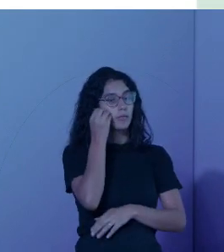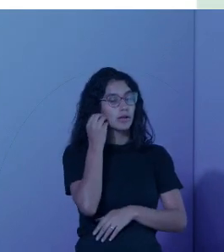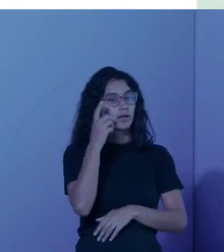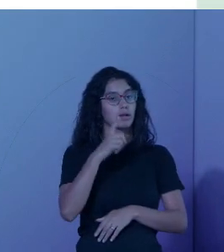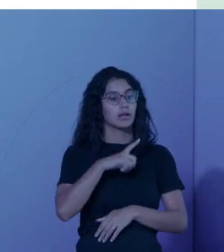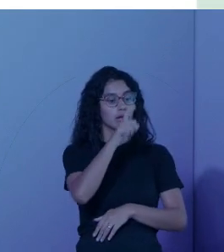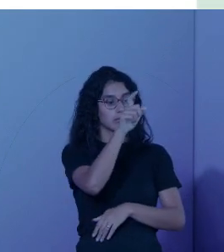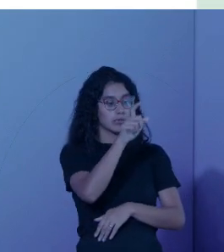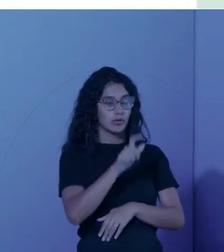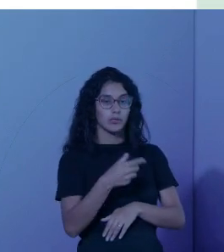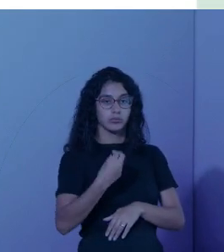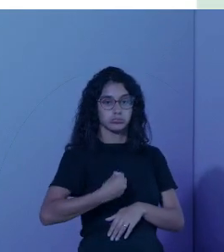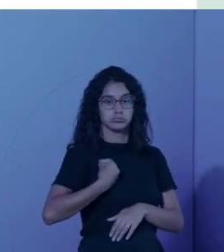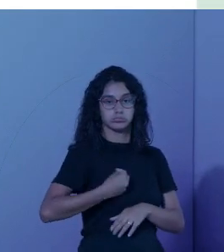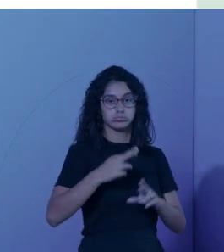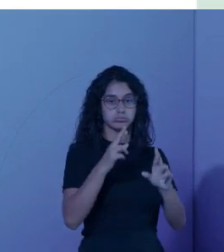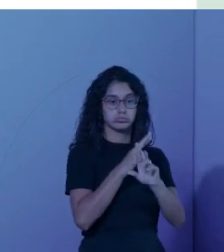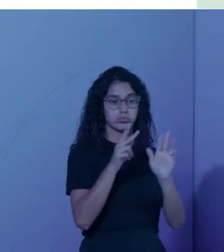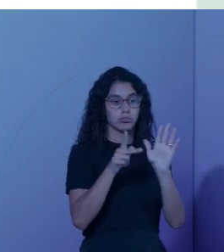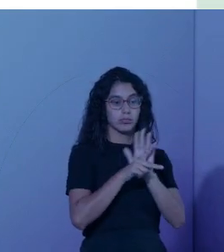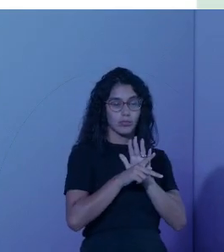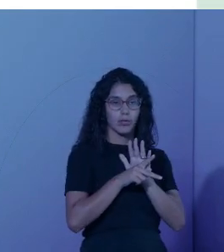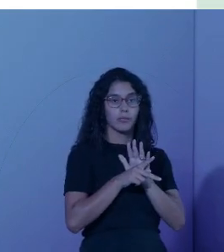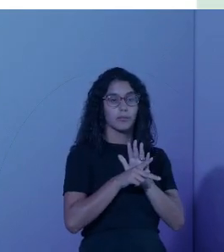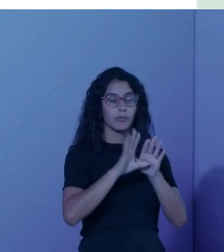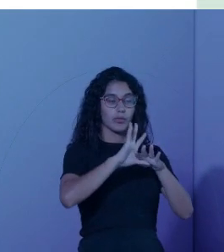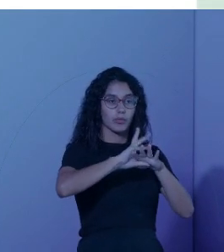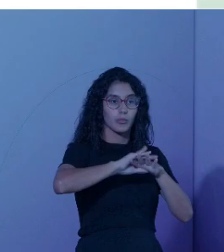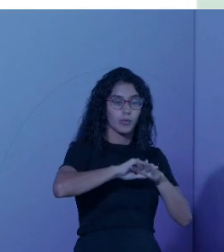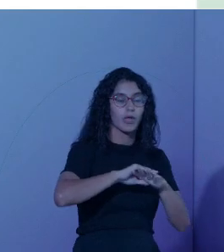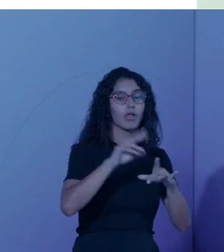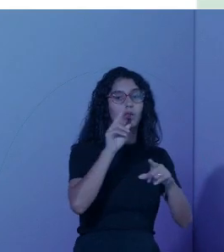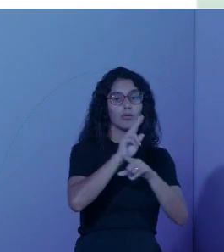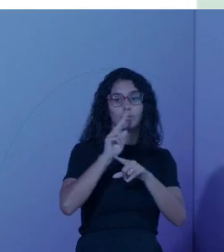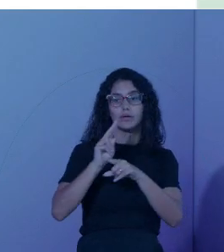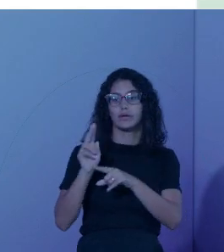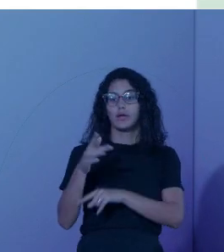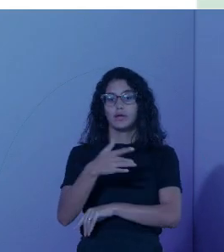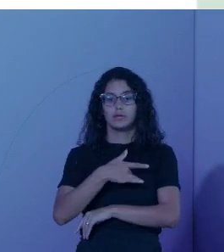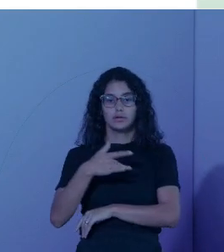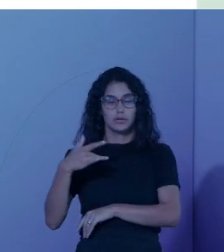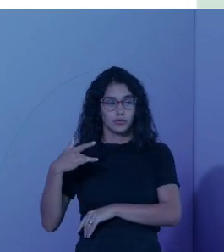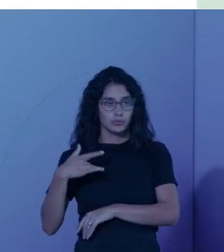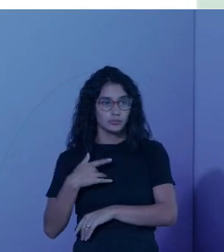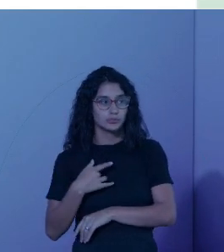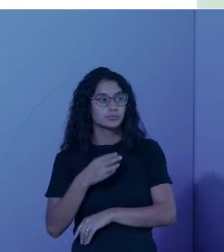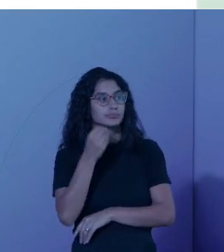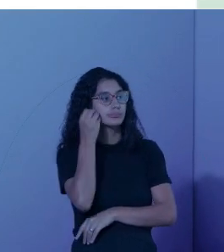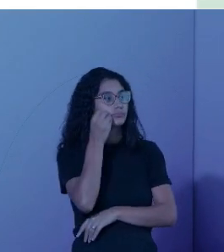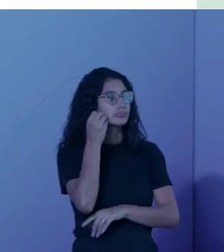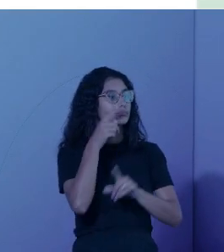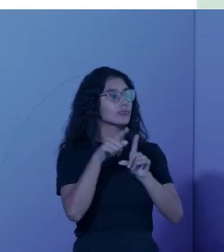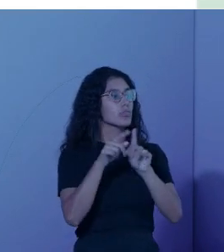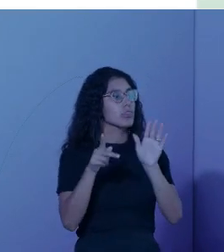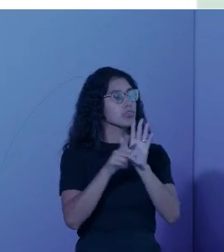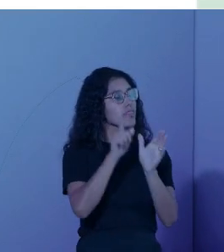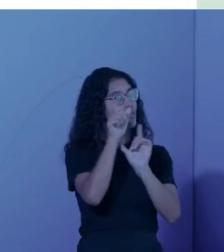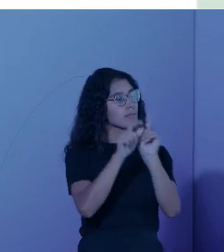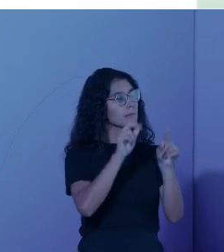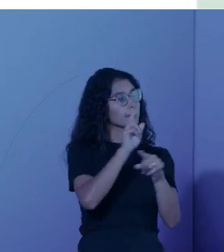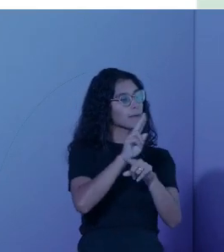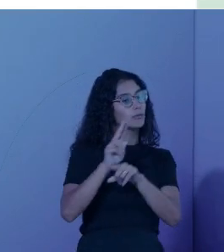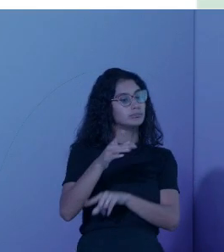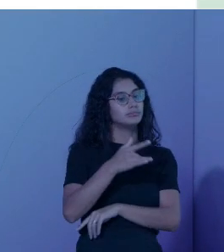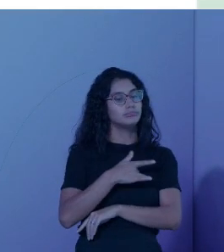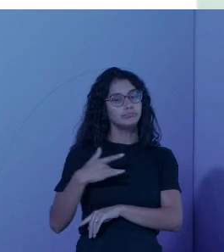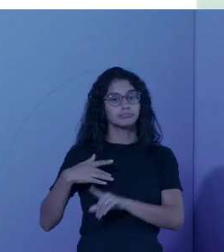paciente em relação ao manejo da doença, aos seus cuidados em saúde, a experiência dos cuidadores de